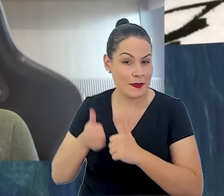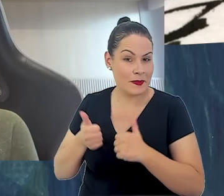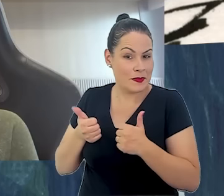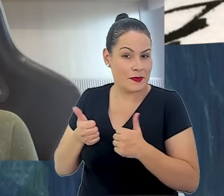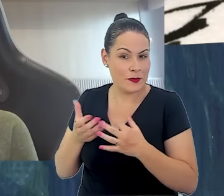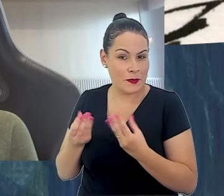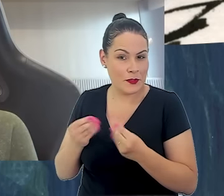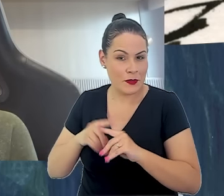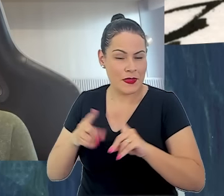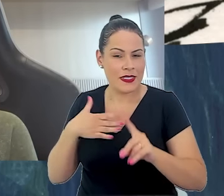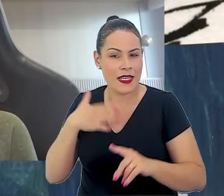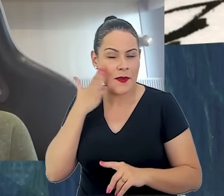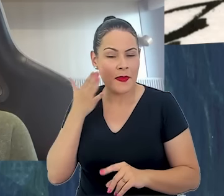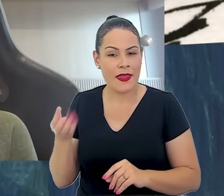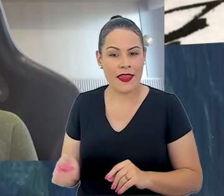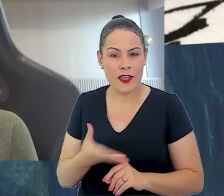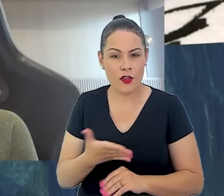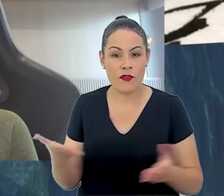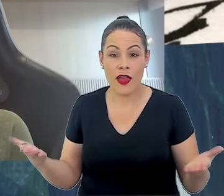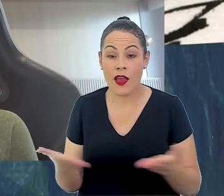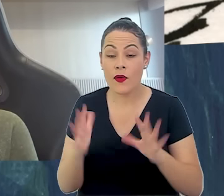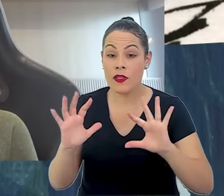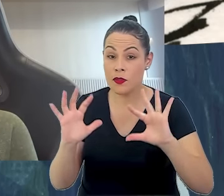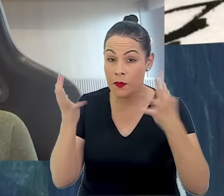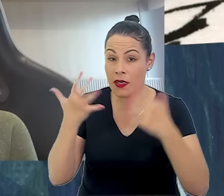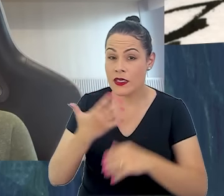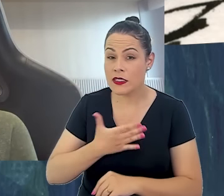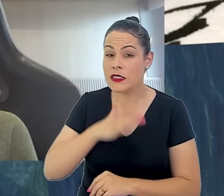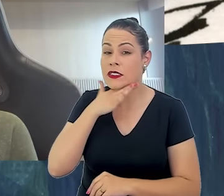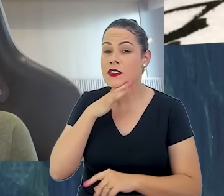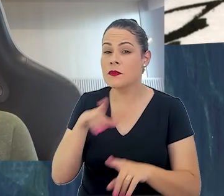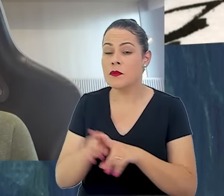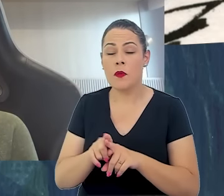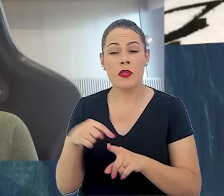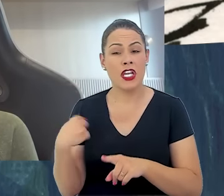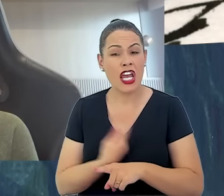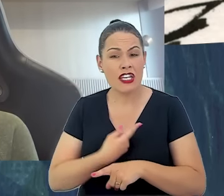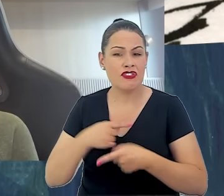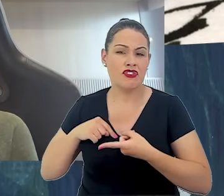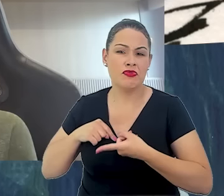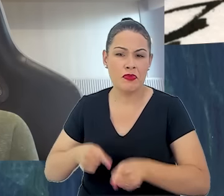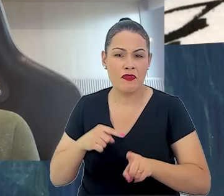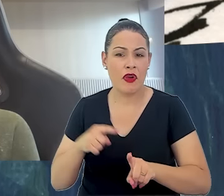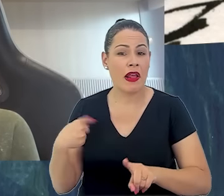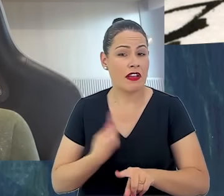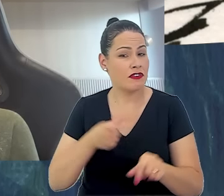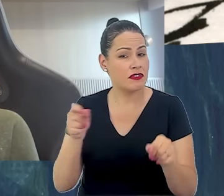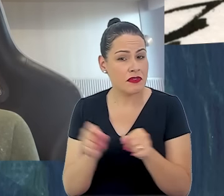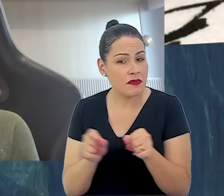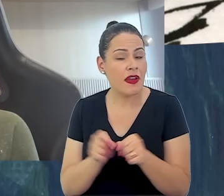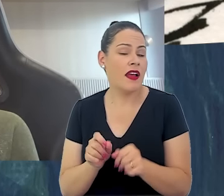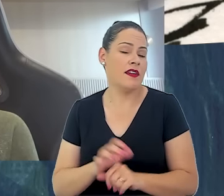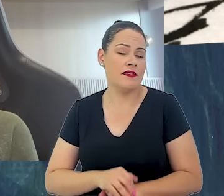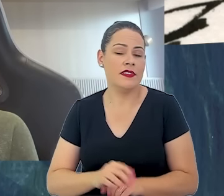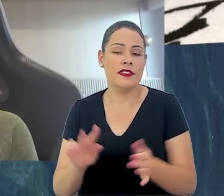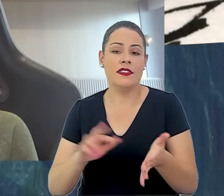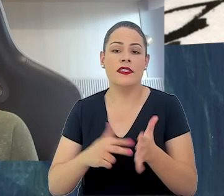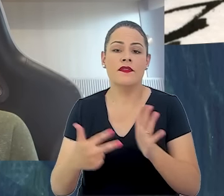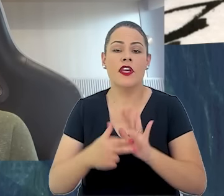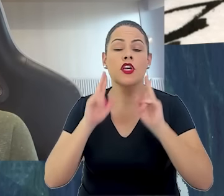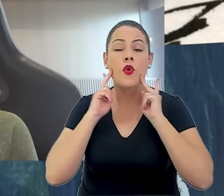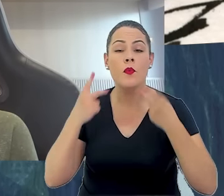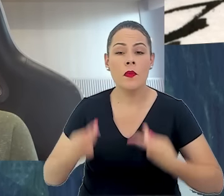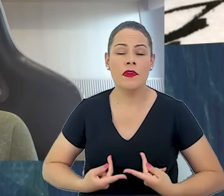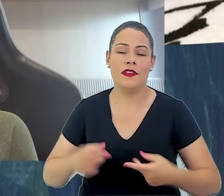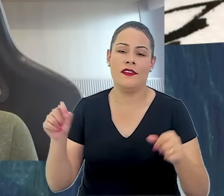otimista demais, né? Mas assim, a novidade é que essa é uma crise climática que é provocada por nós mesmos, né? Quer dizer, a